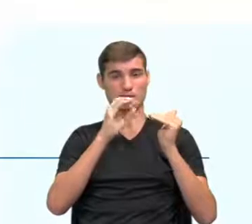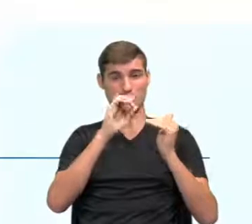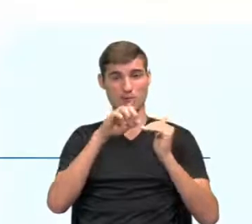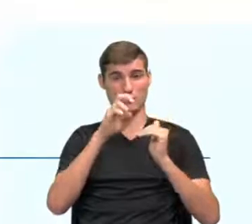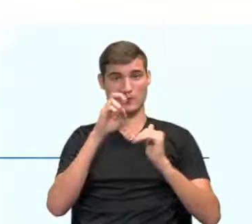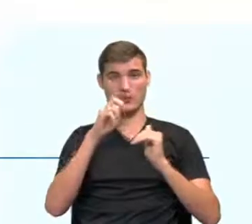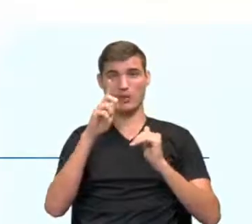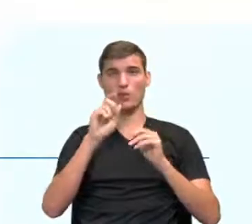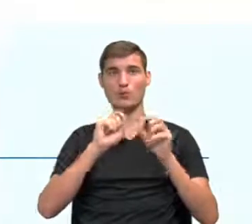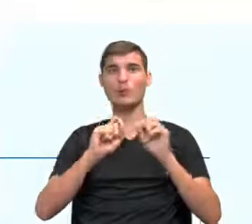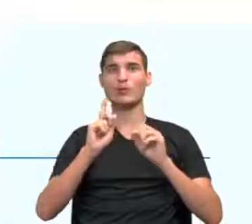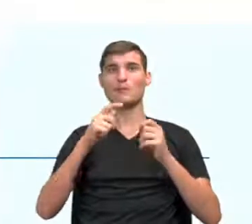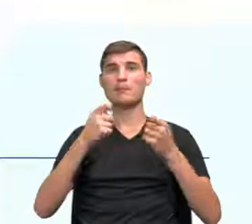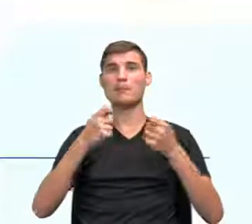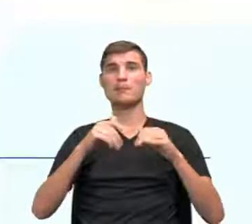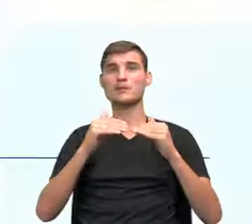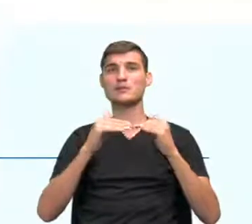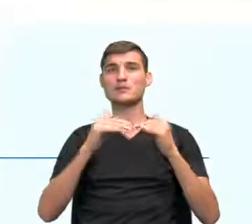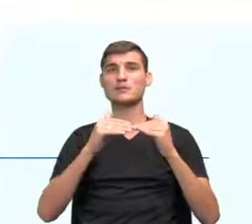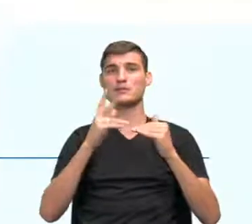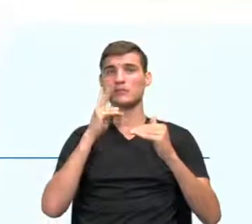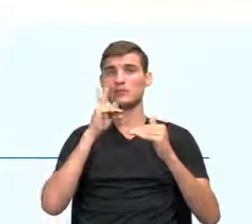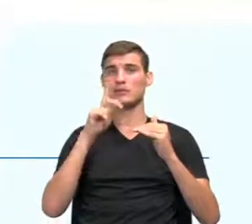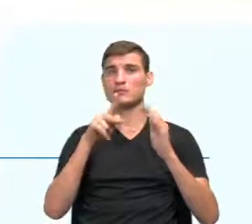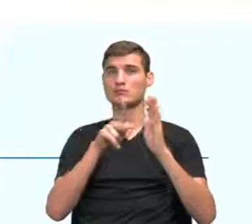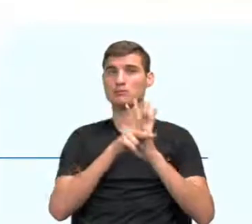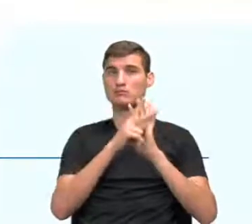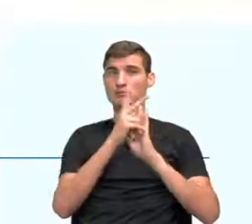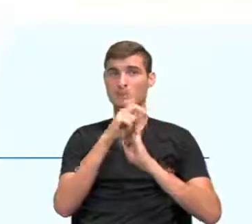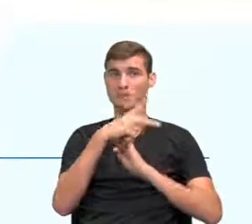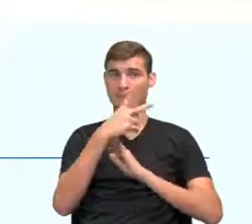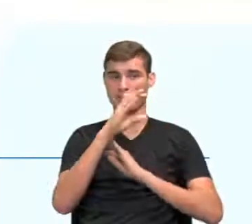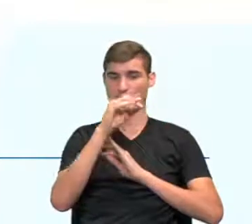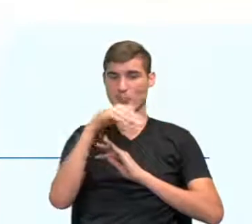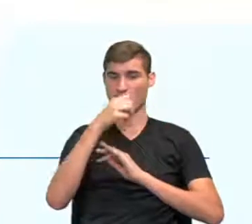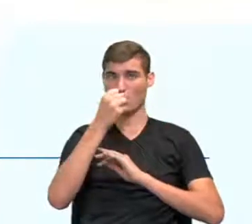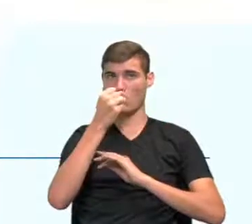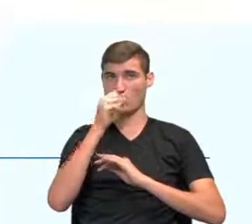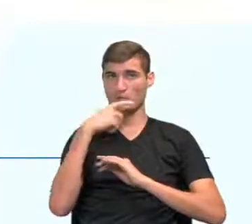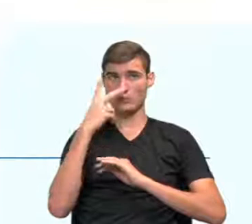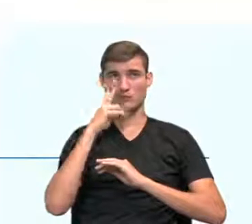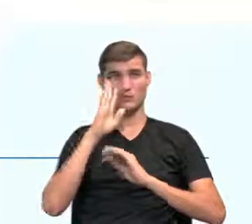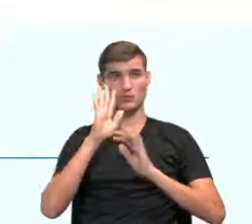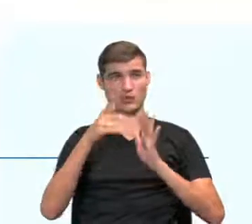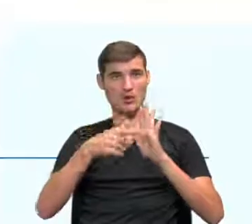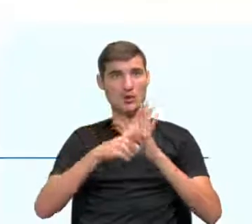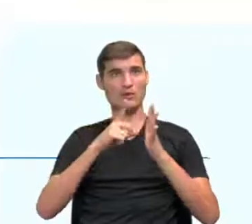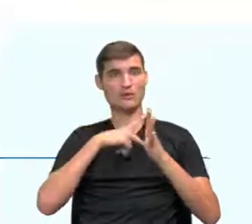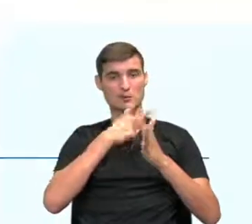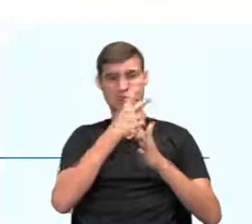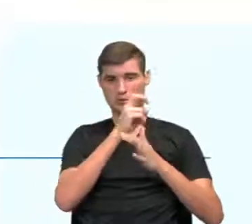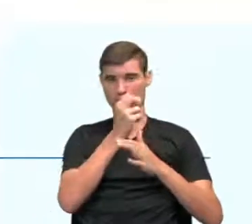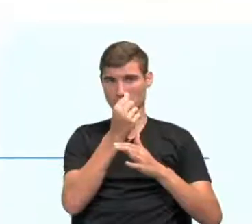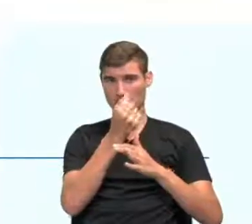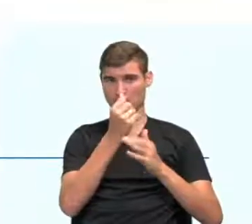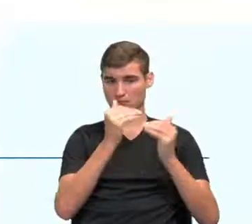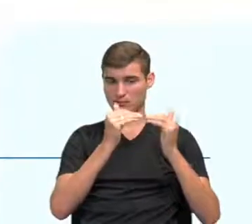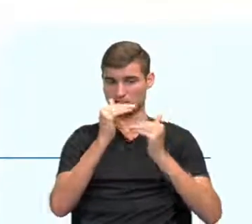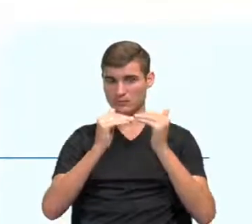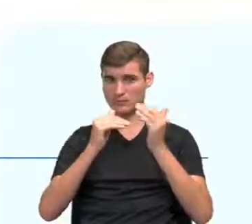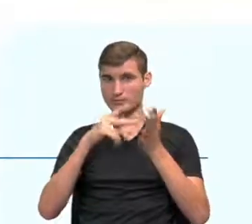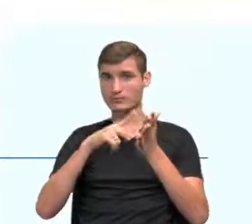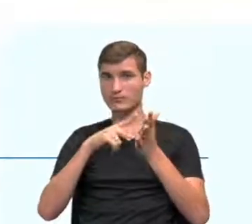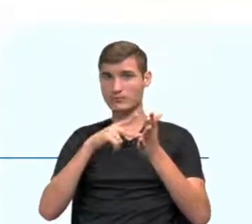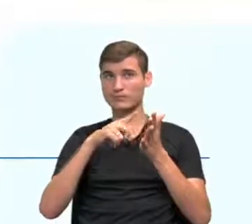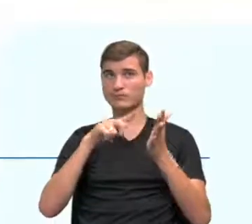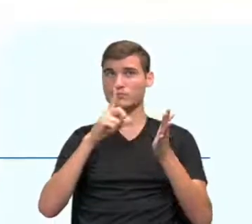0,5 graus Celsius? Aqui, esse PCM8, então, como a gente viu, tem 256 níveis,